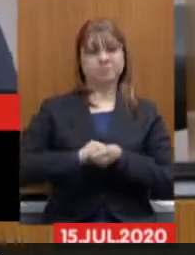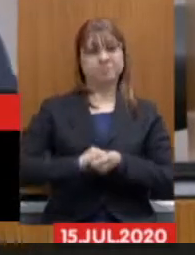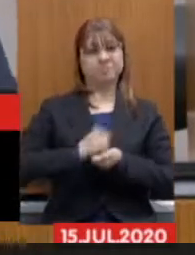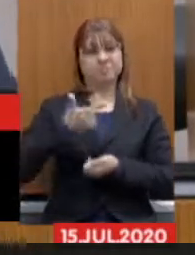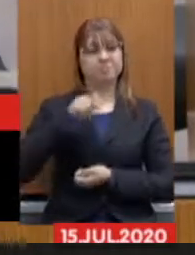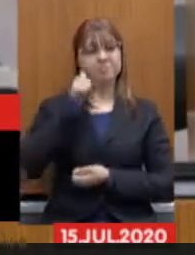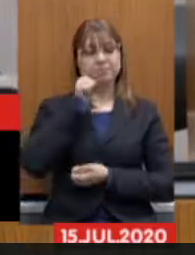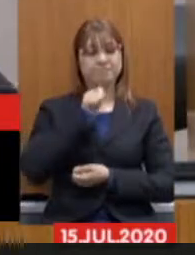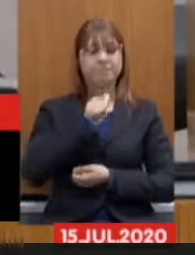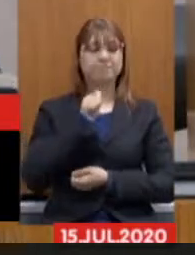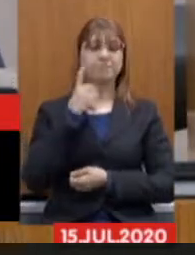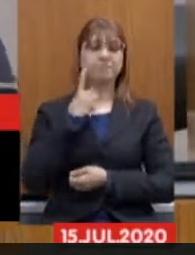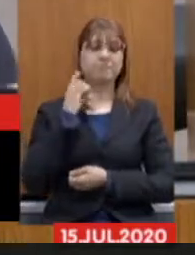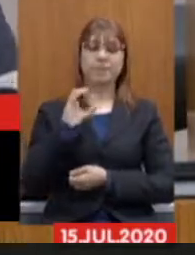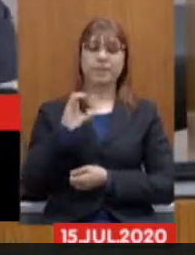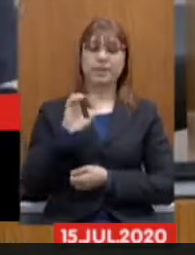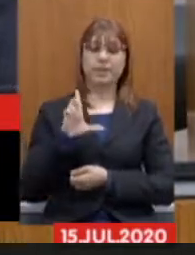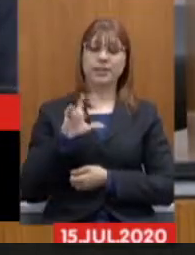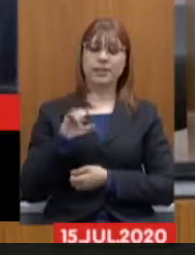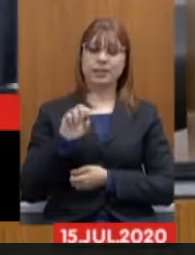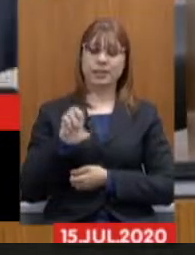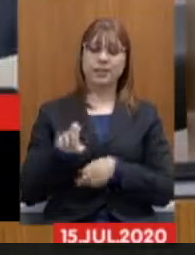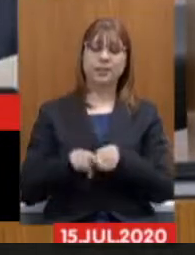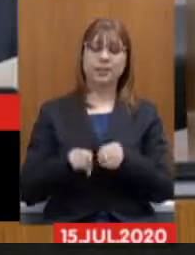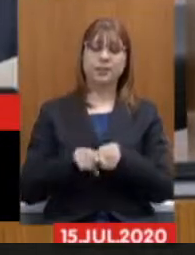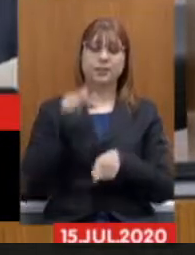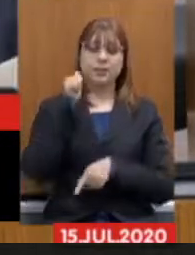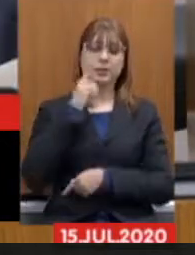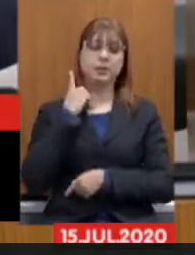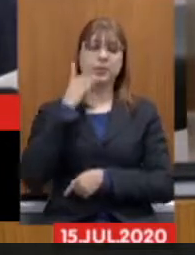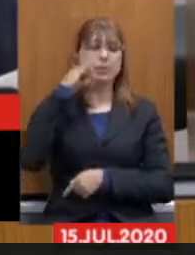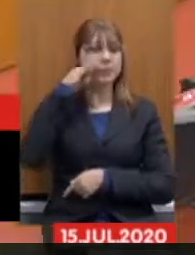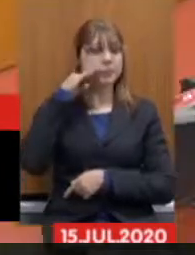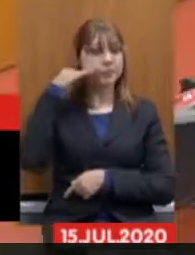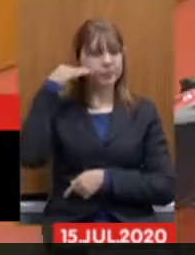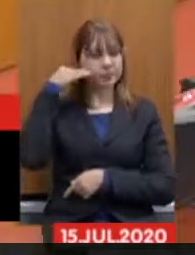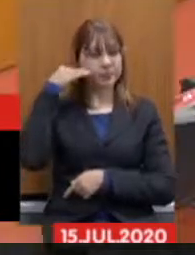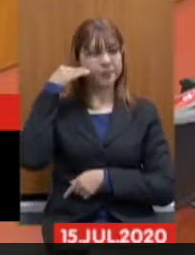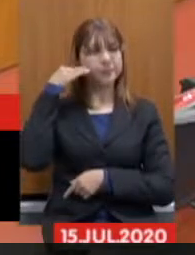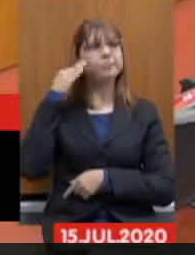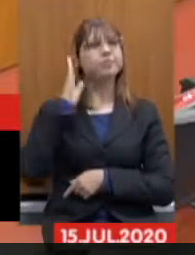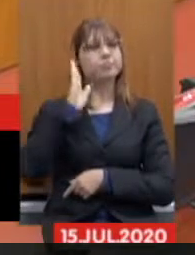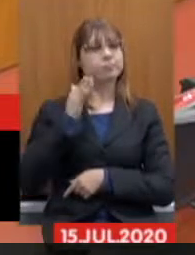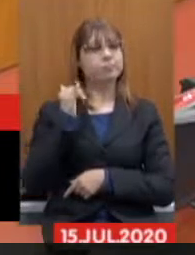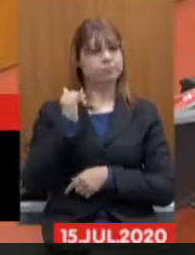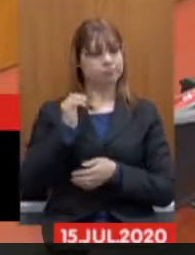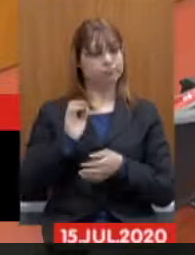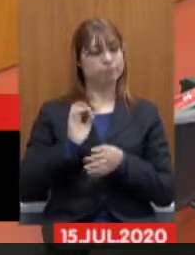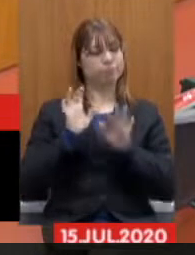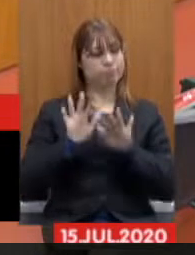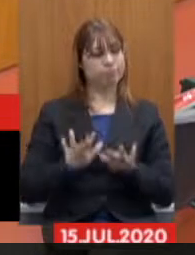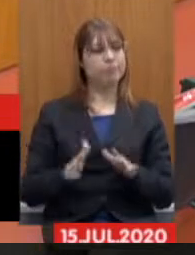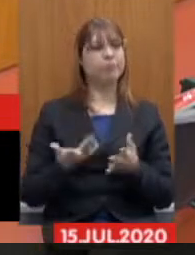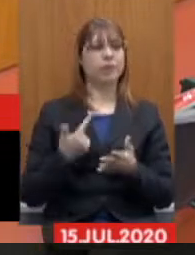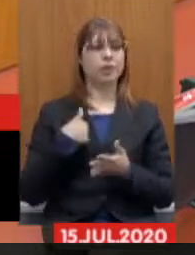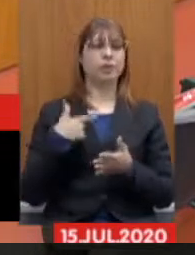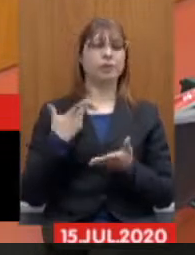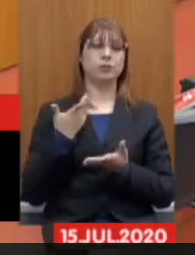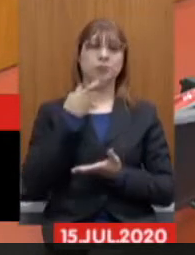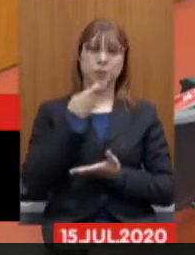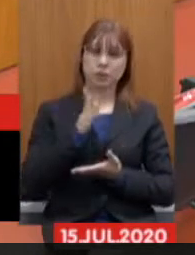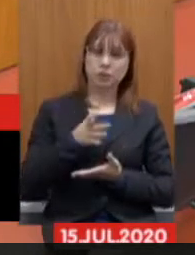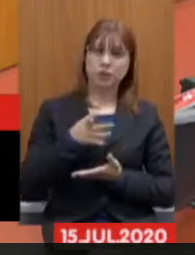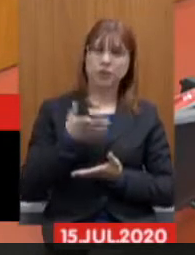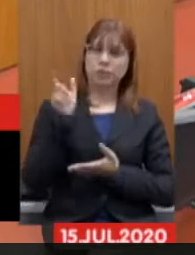novamente a deputada celise laviola a deputada beatriz cerqueira já registrei aqui a deputada que tem acompanhado o trabalho que